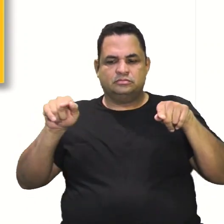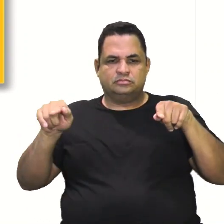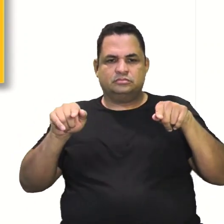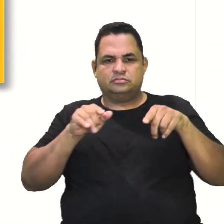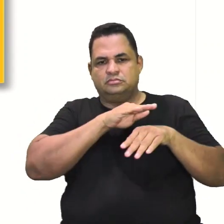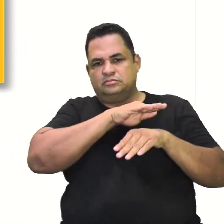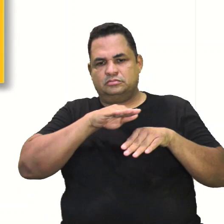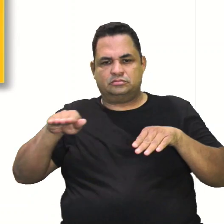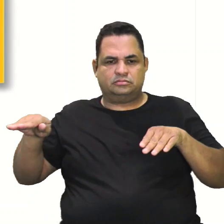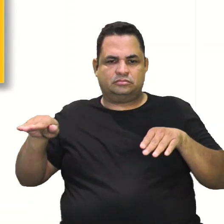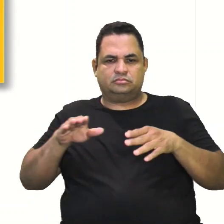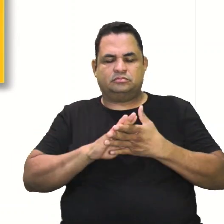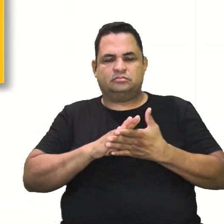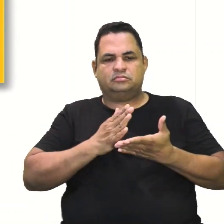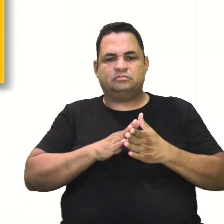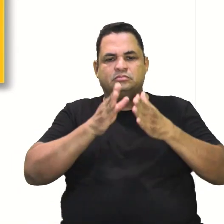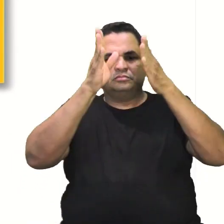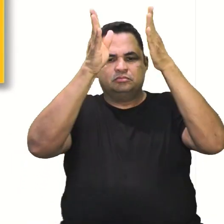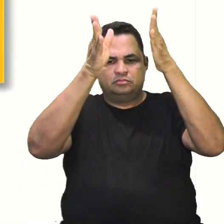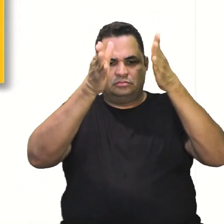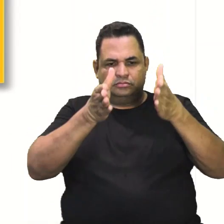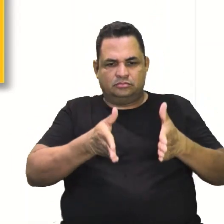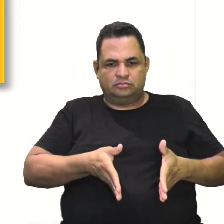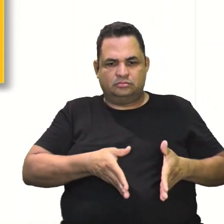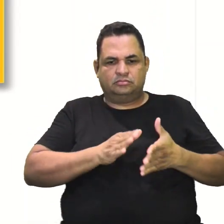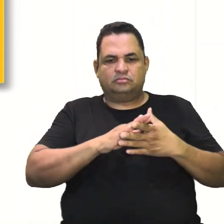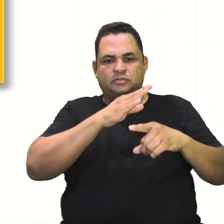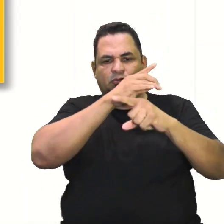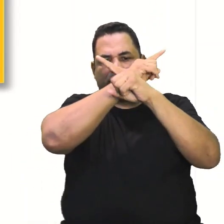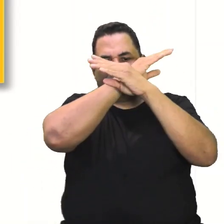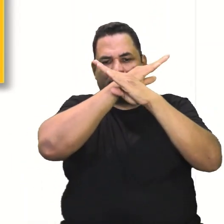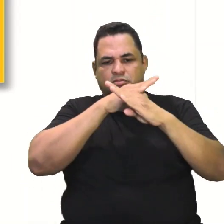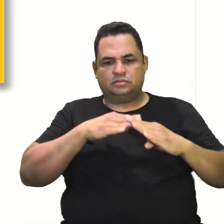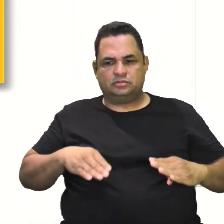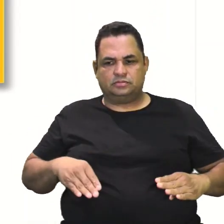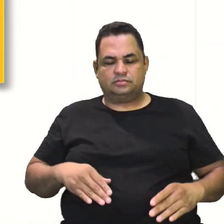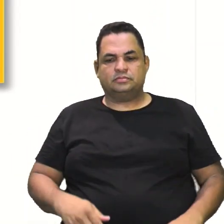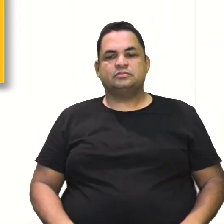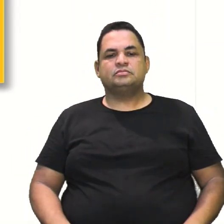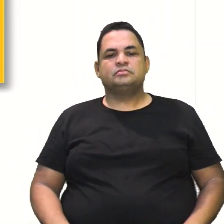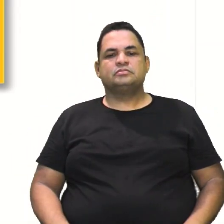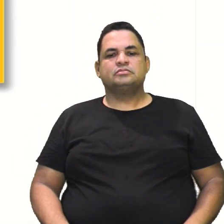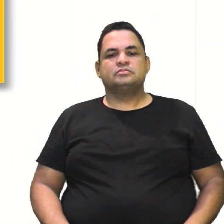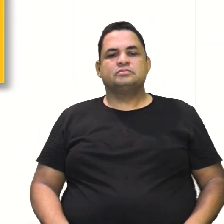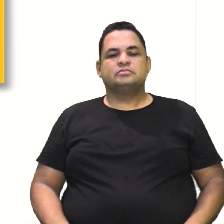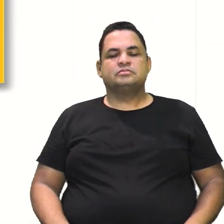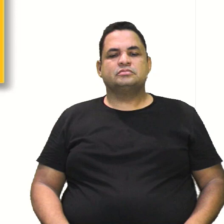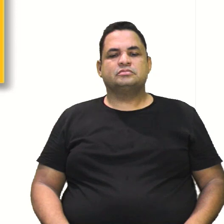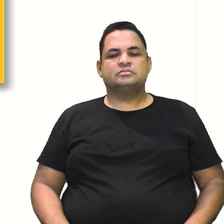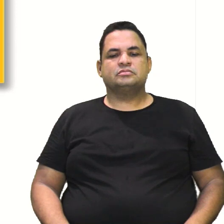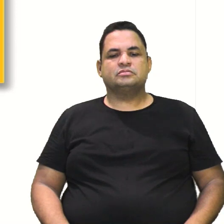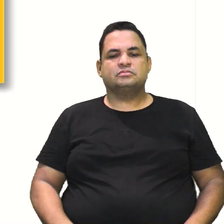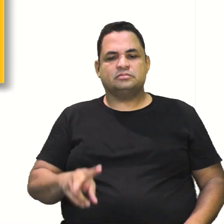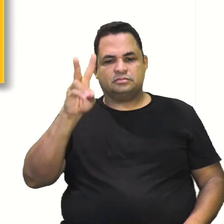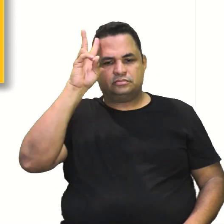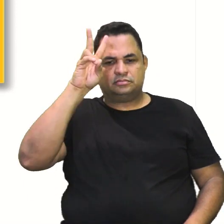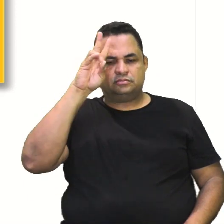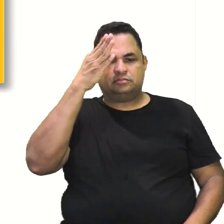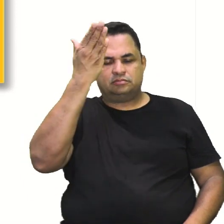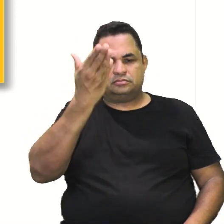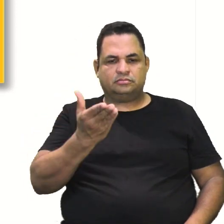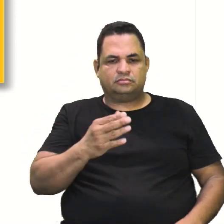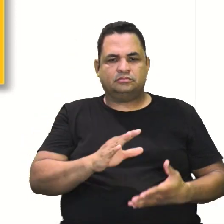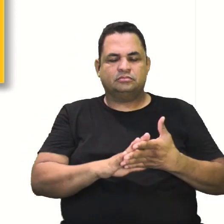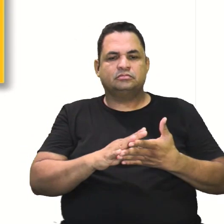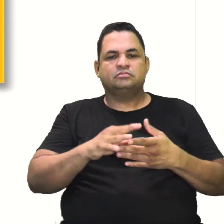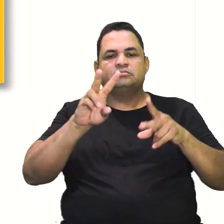retas, retas paralelas e retas perpendiculares. Então a gente vai relembrar alguns tópicos aqui,